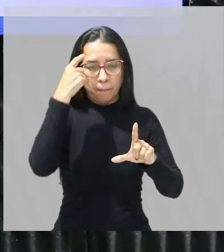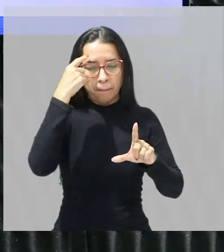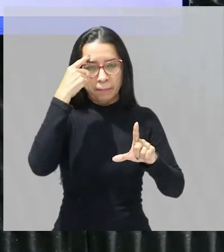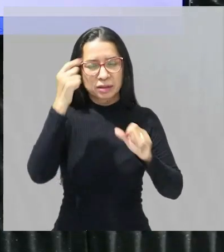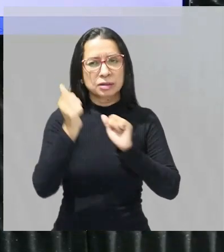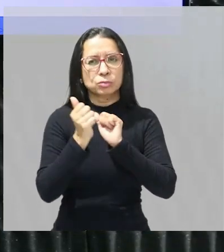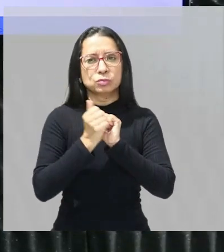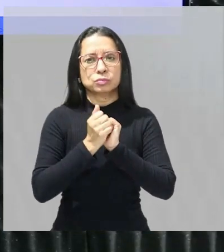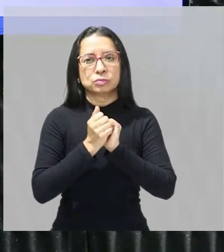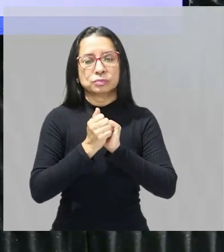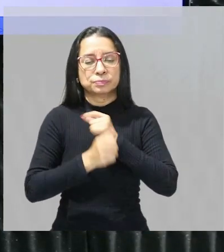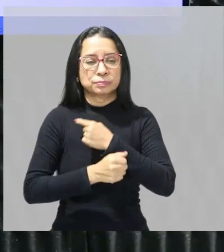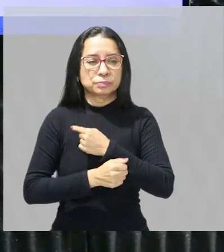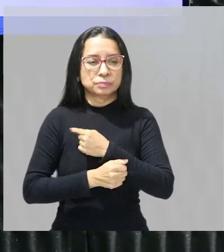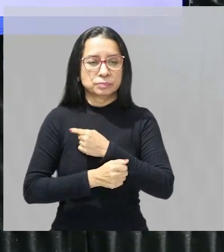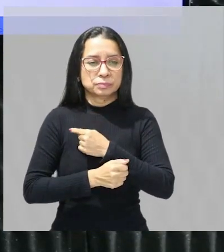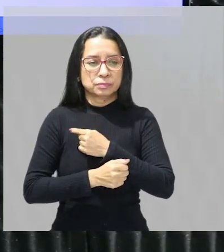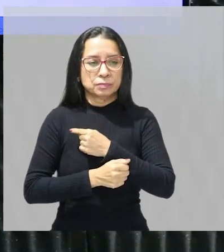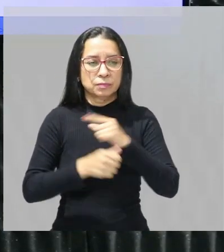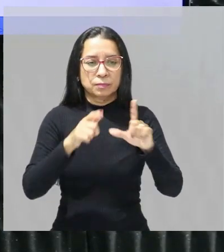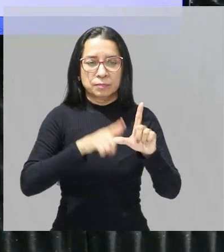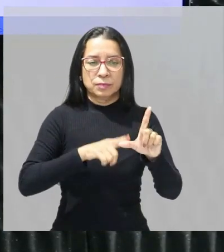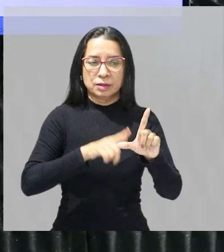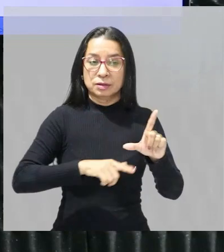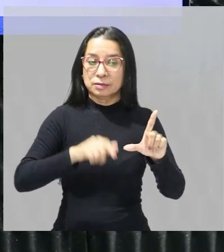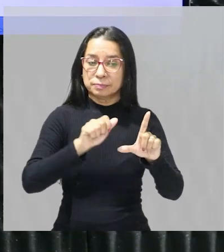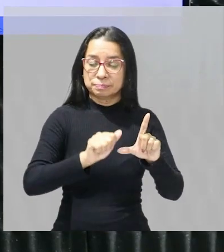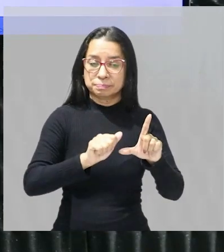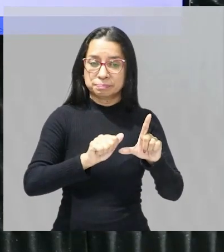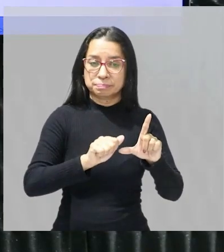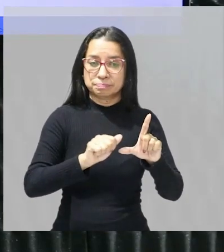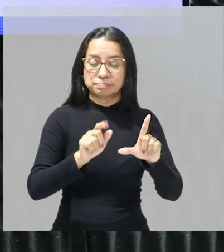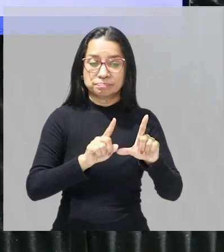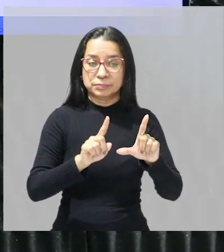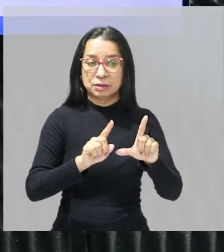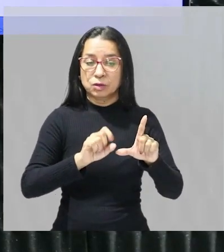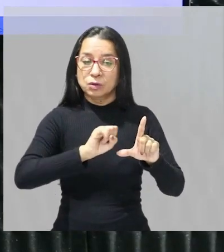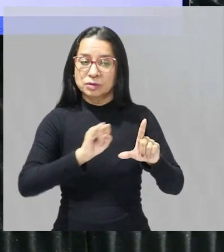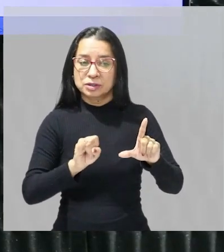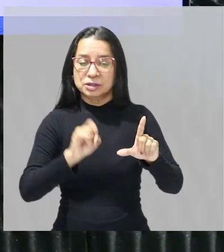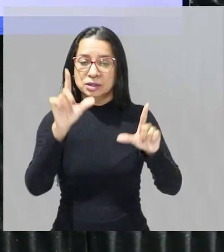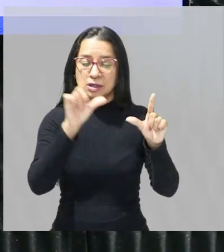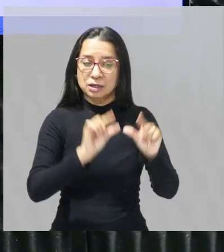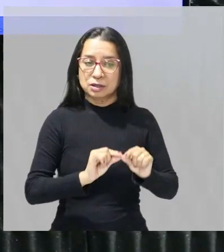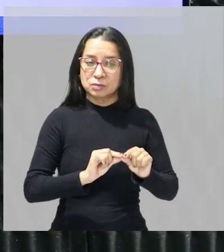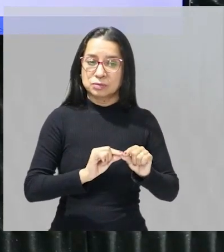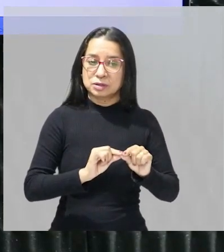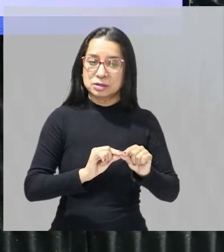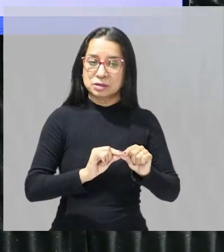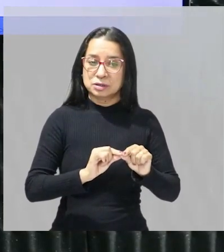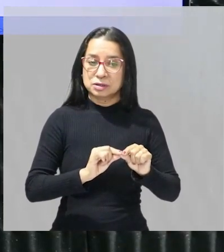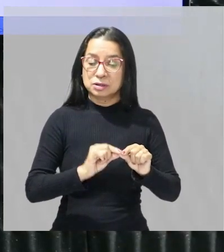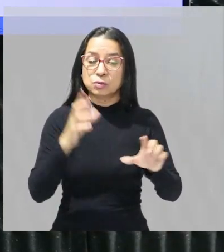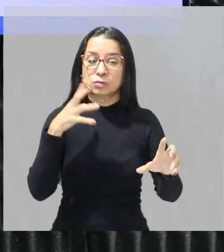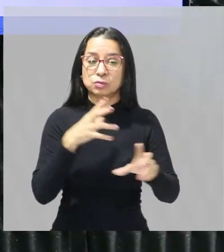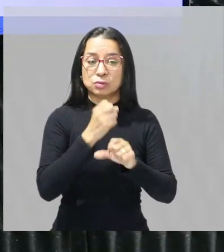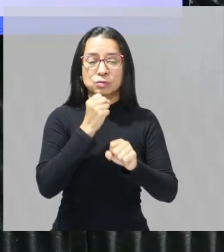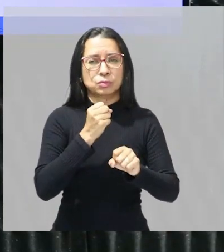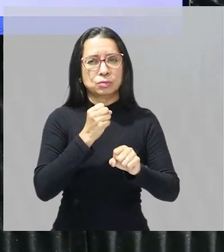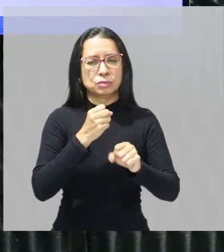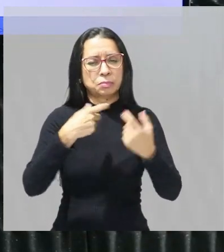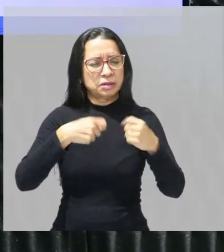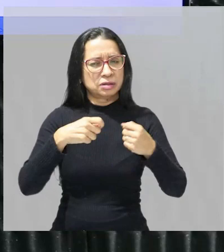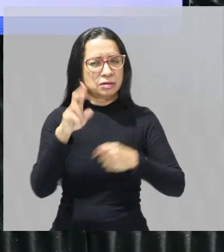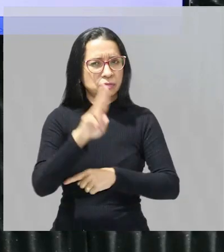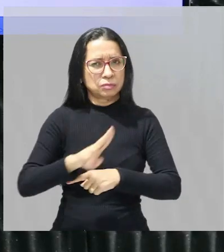comigo. Vai reduzir o lucro da atividade? Ora, se o agrotóxico, a utilização, reduzisse os lucros, iriam ser utilizados? Não. O agrotóxico